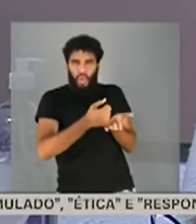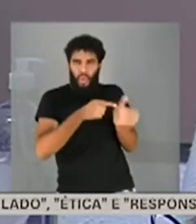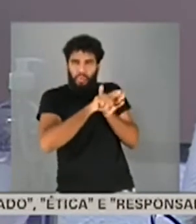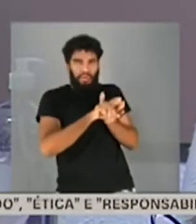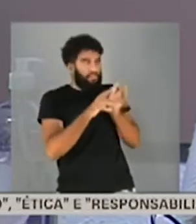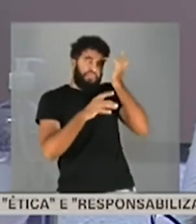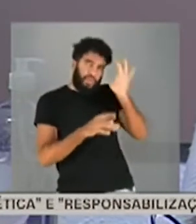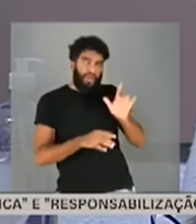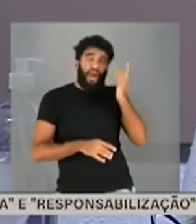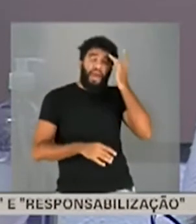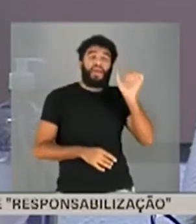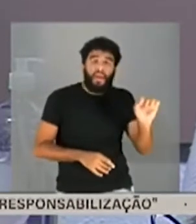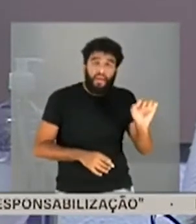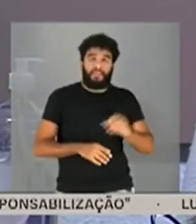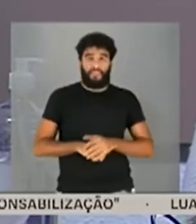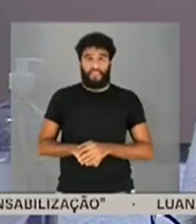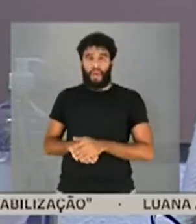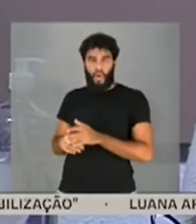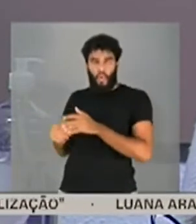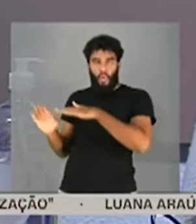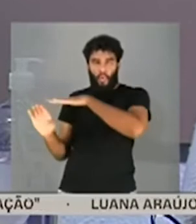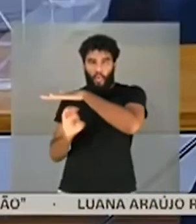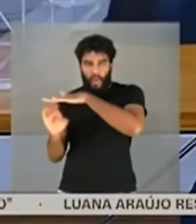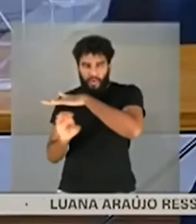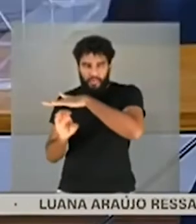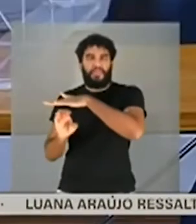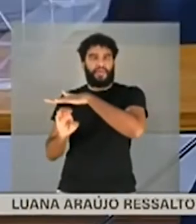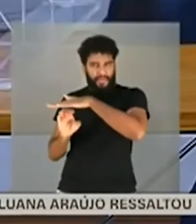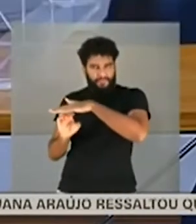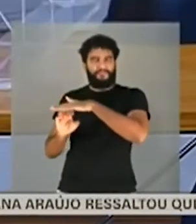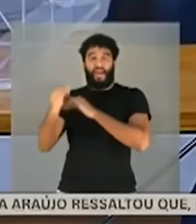Sim. Não. Quem contratou? De uma empresa chamada Sugesphere. Uhum.